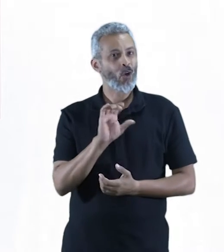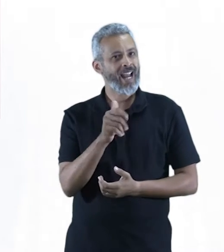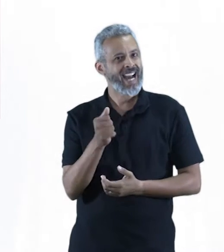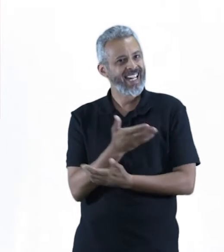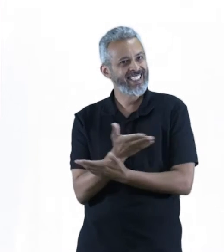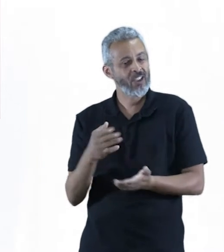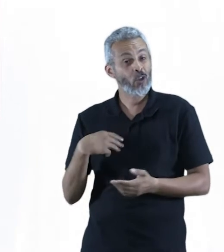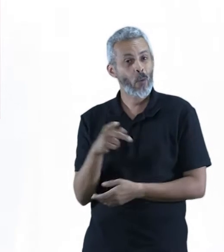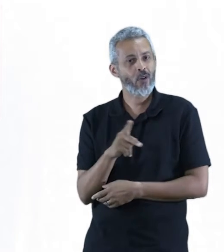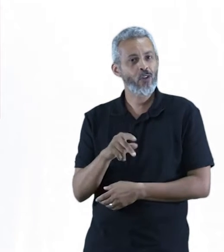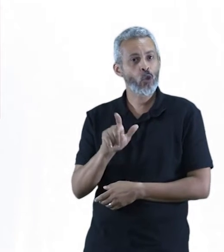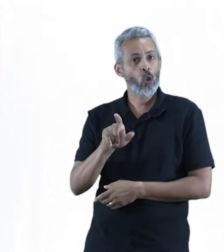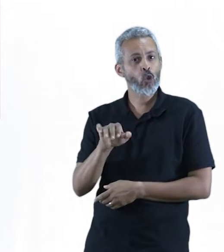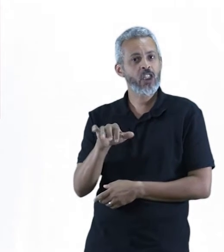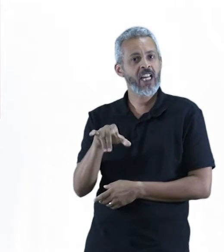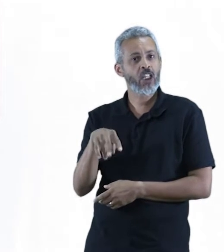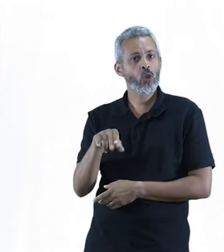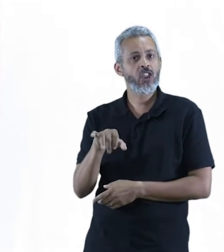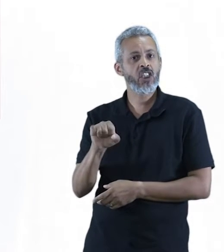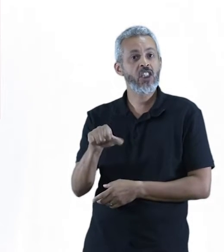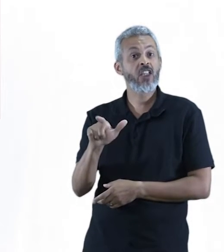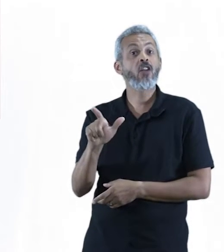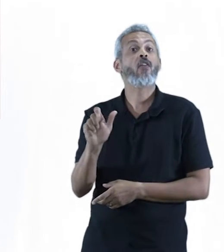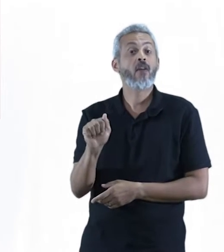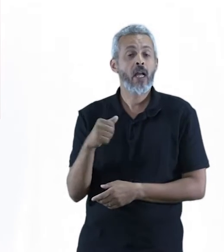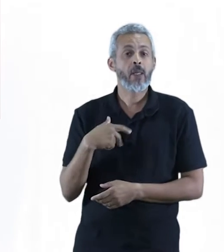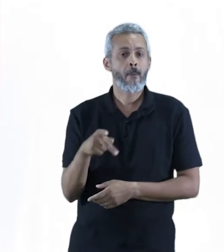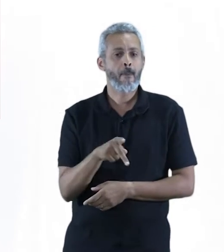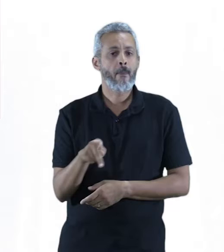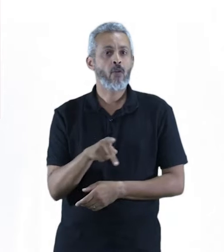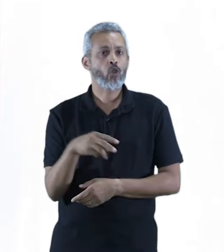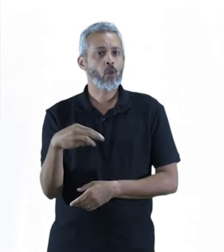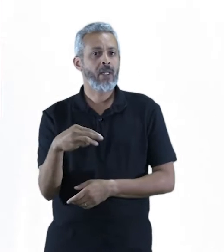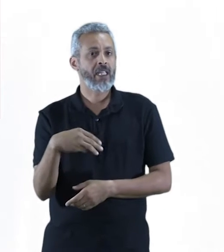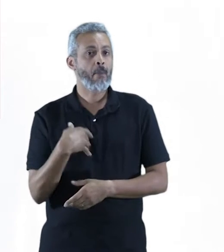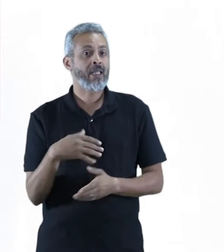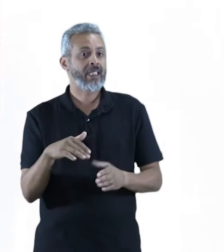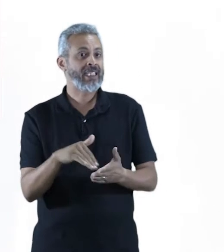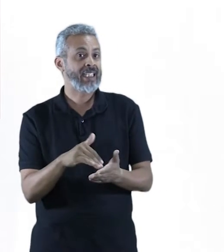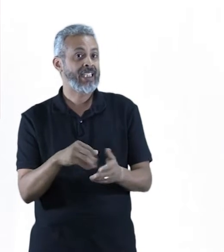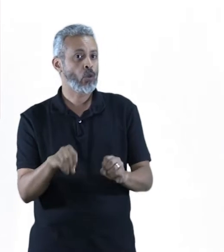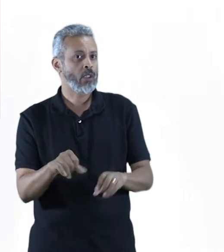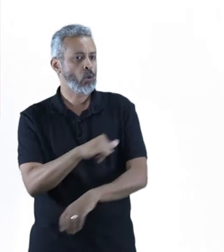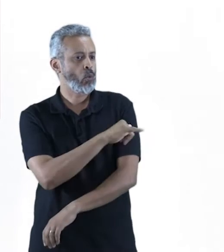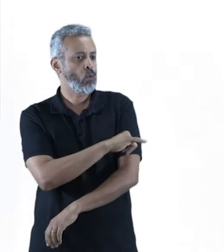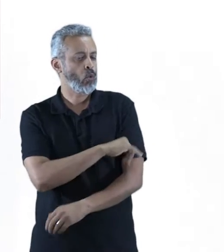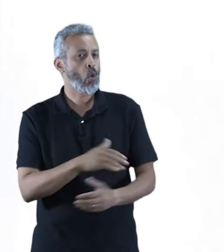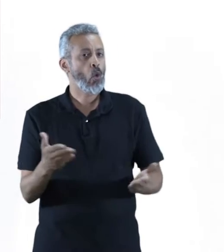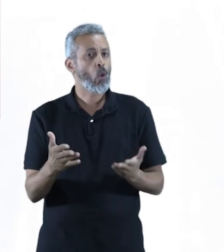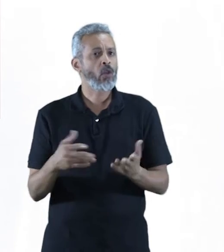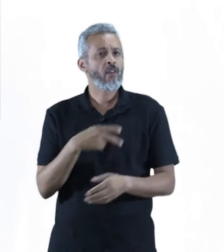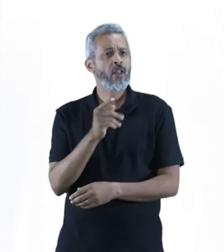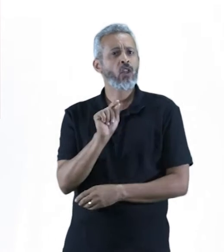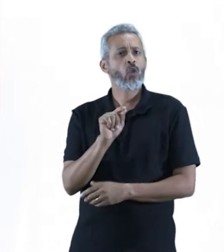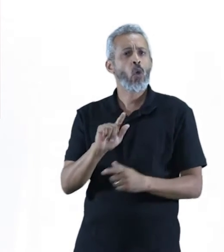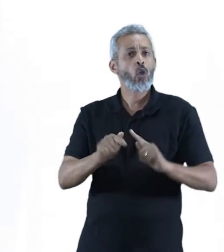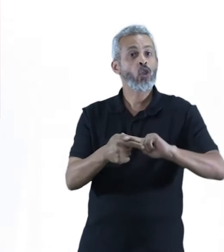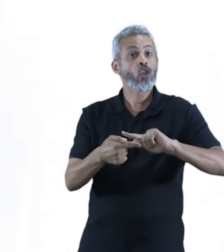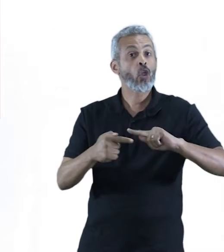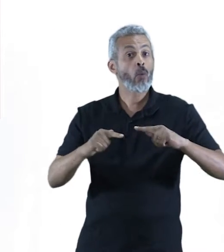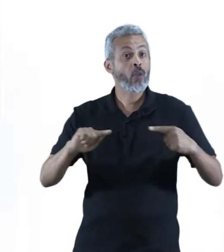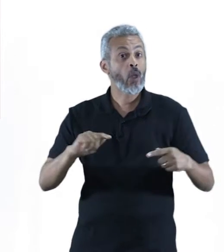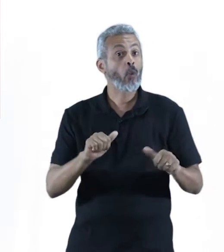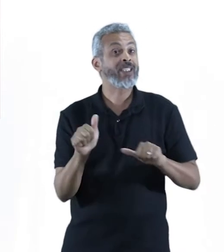Olá pessoal, eu sou o professor Luciano Silva de Matemática da Secretaria Estadual de Educação do Rio de Janeiro e hoje vamos falar sobre geometria